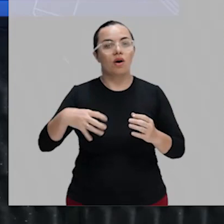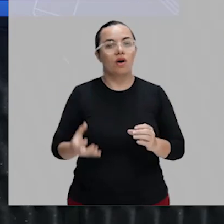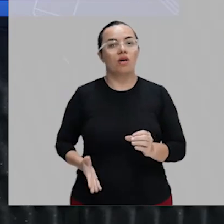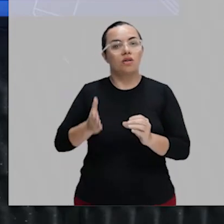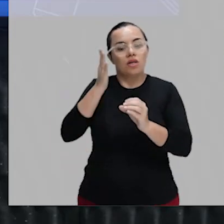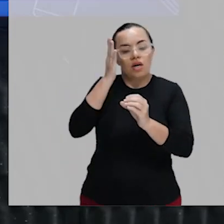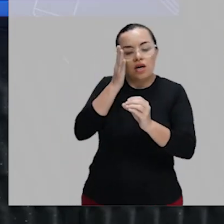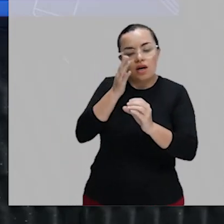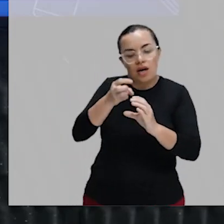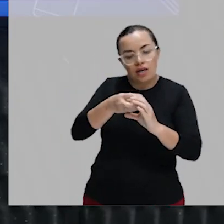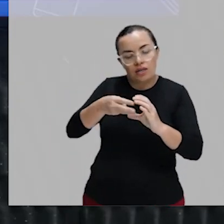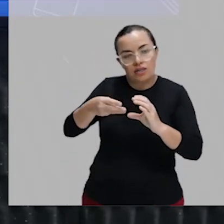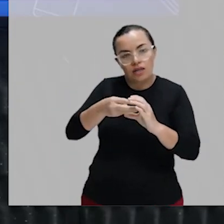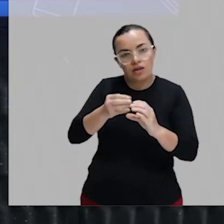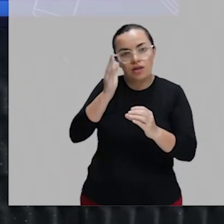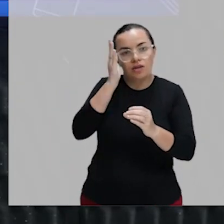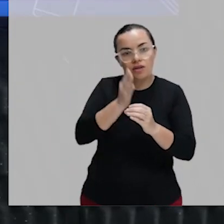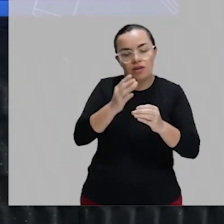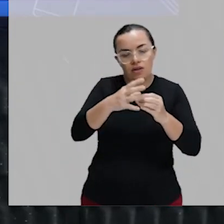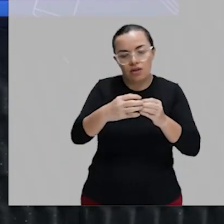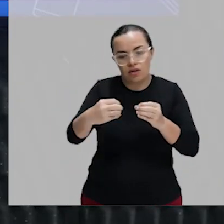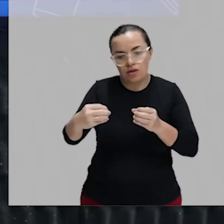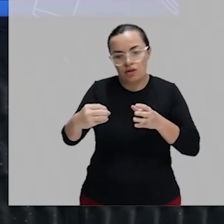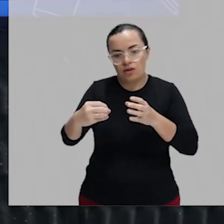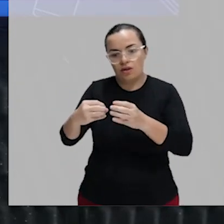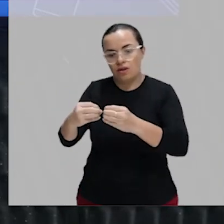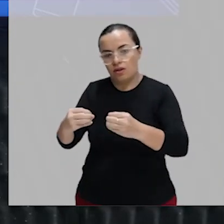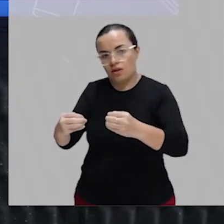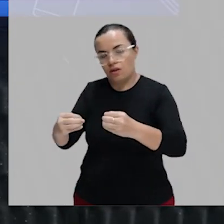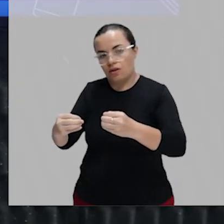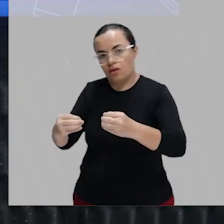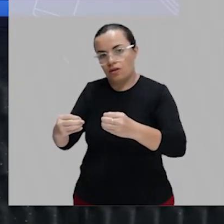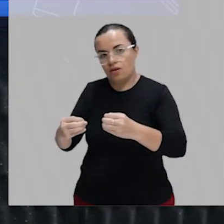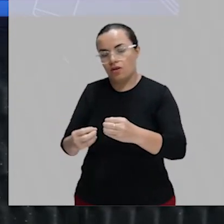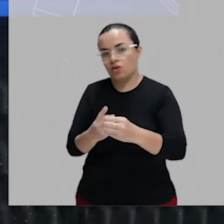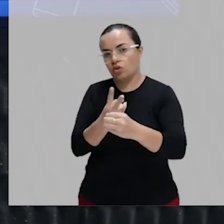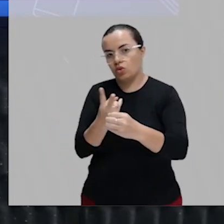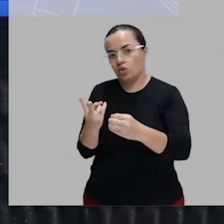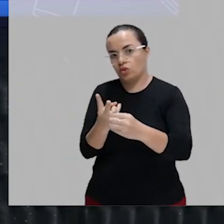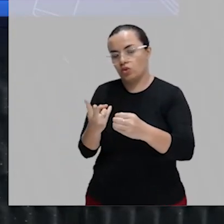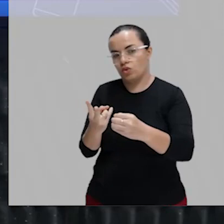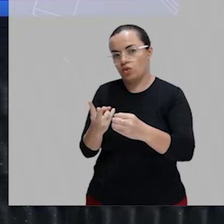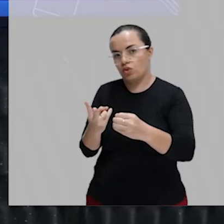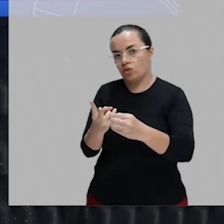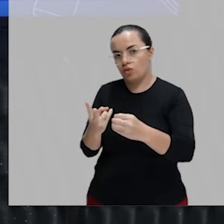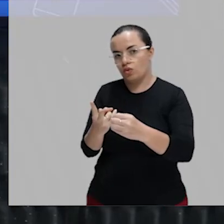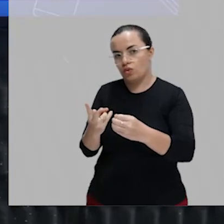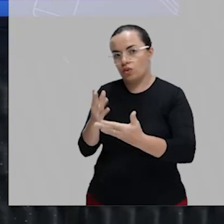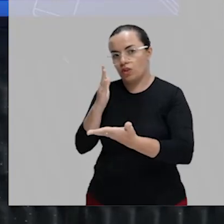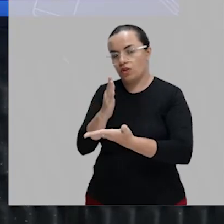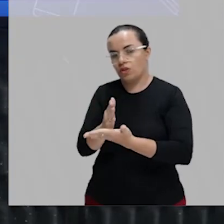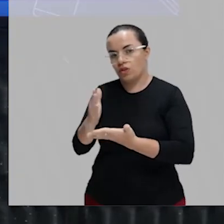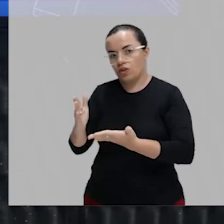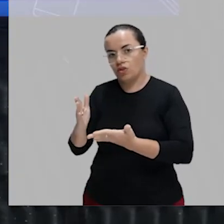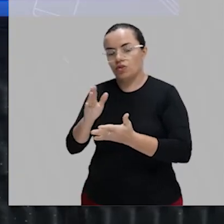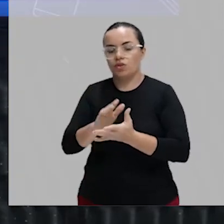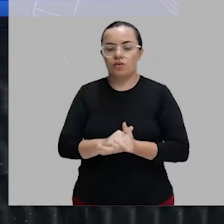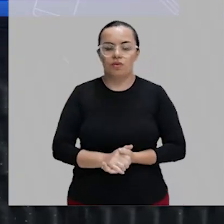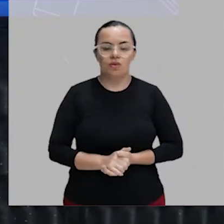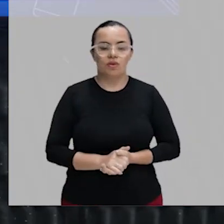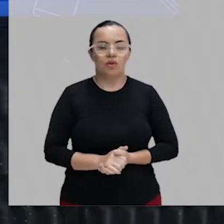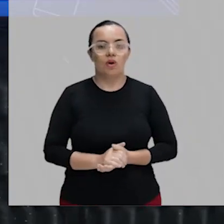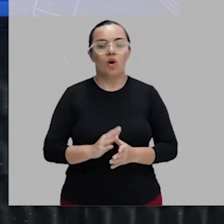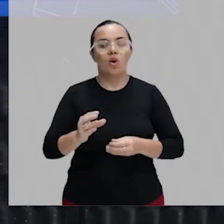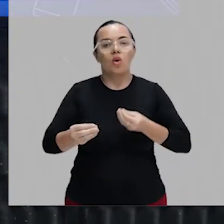duas células, esses cromossomos eles vão migrar metade para um lado e metade para o outro lado. E essa migração é